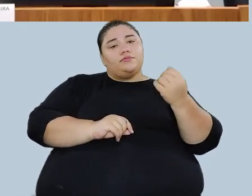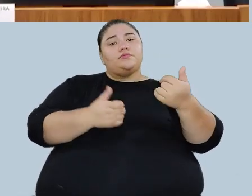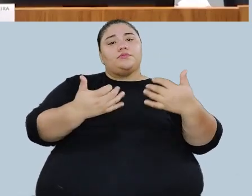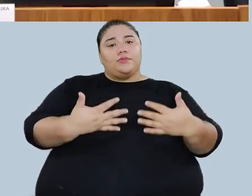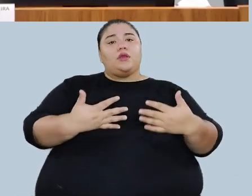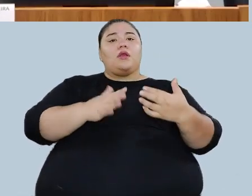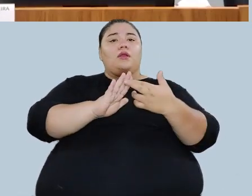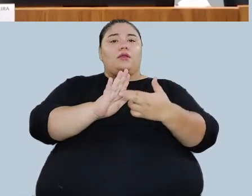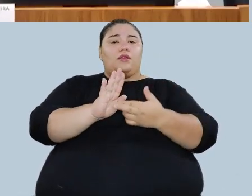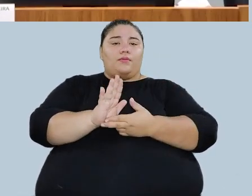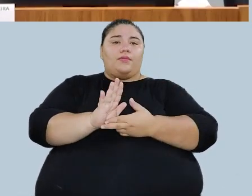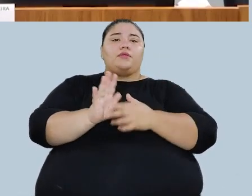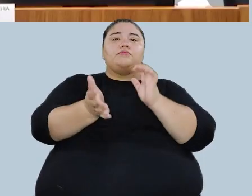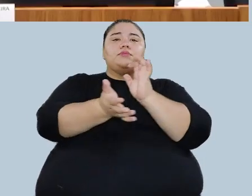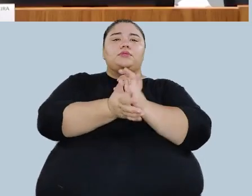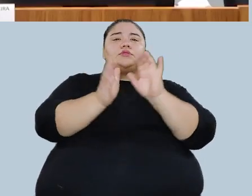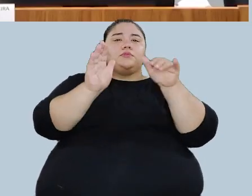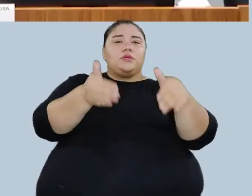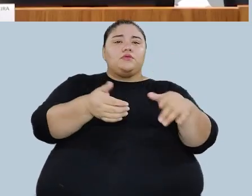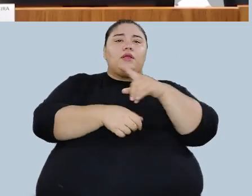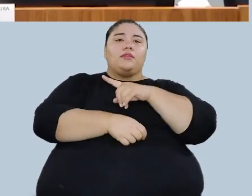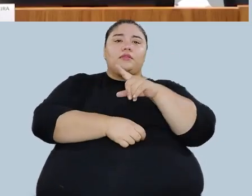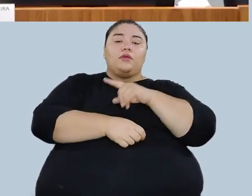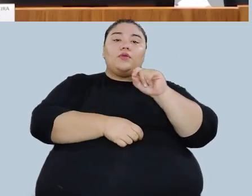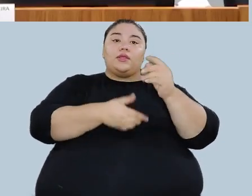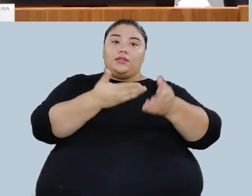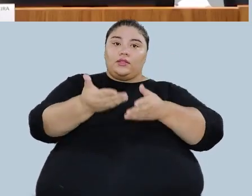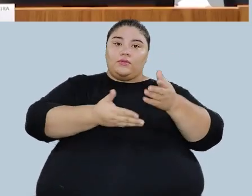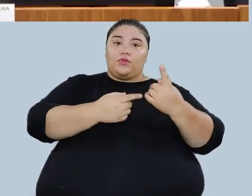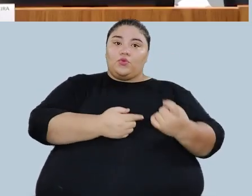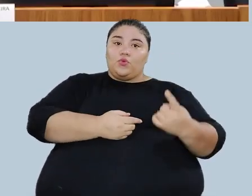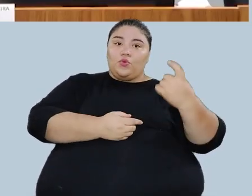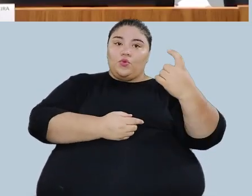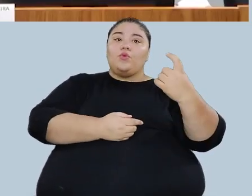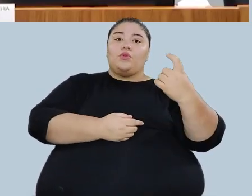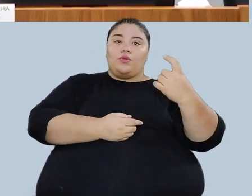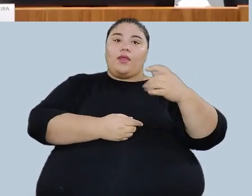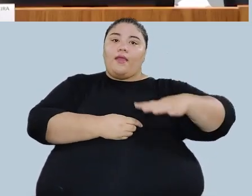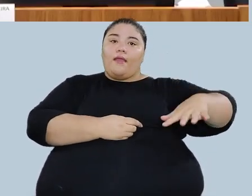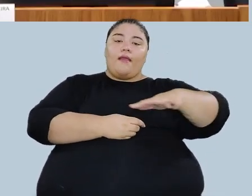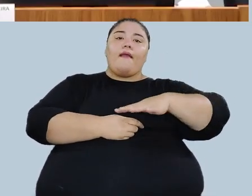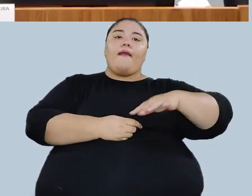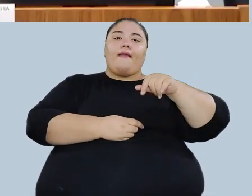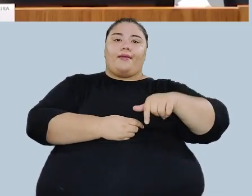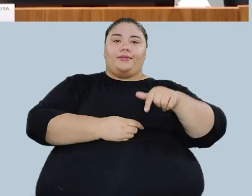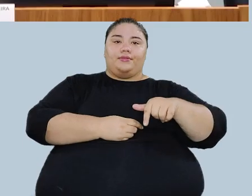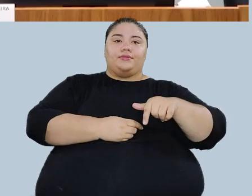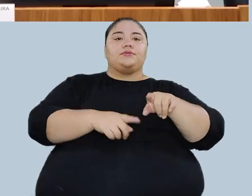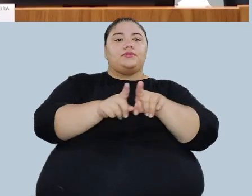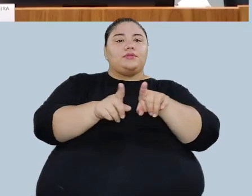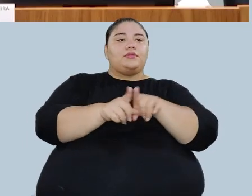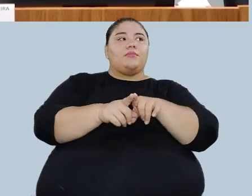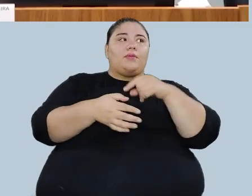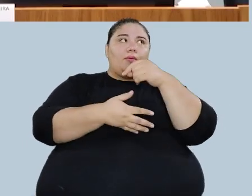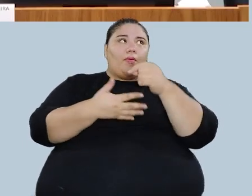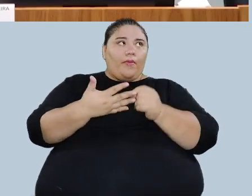enfatizar que o regime específico ele tem um tratamento unicamente atribuído a estas hipóteses previamente